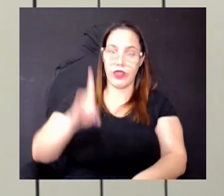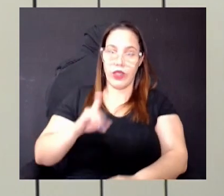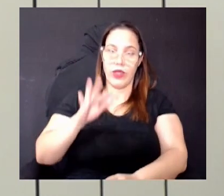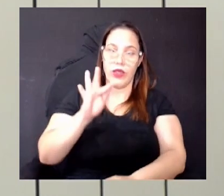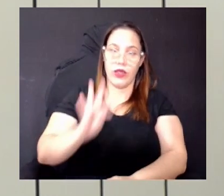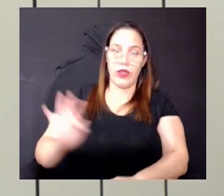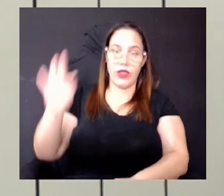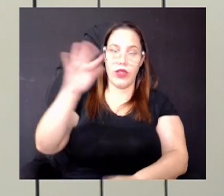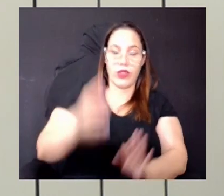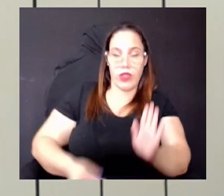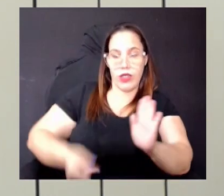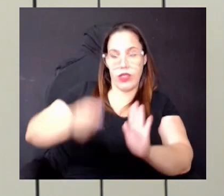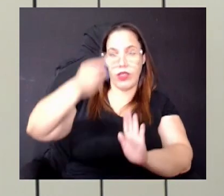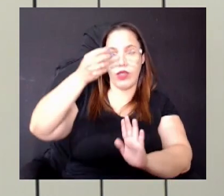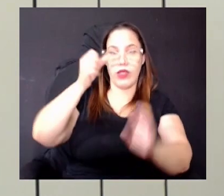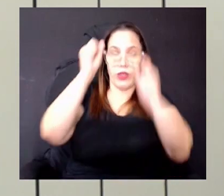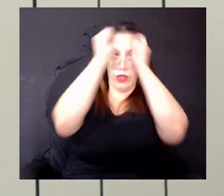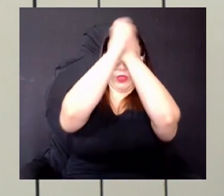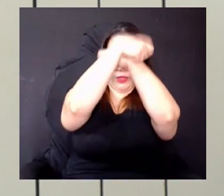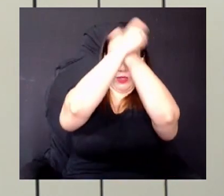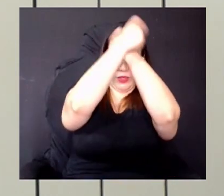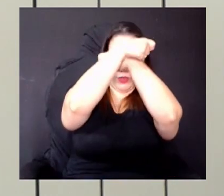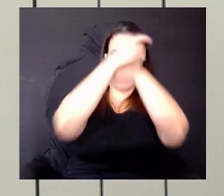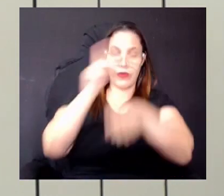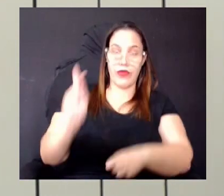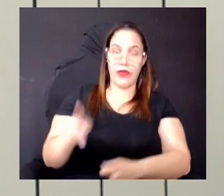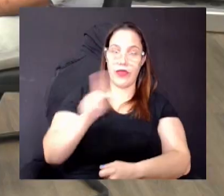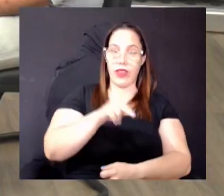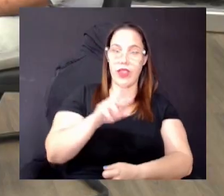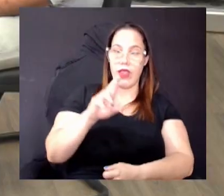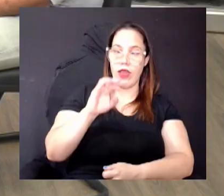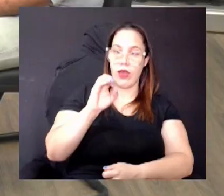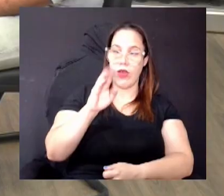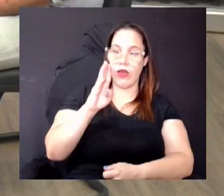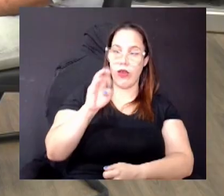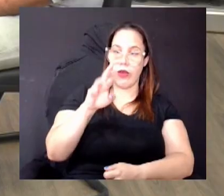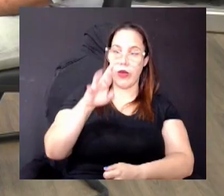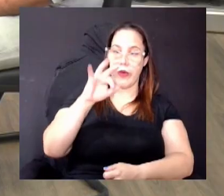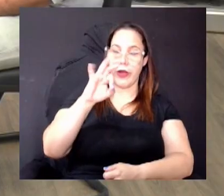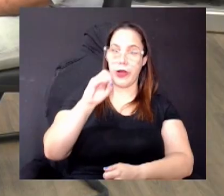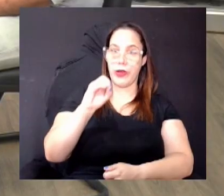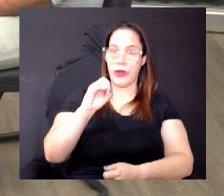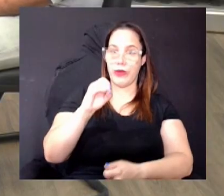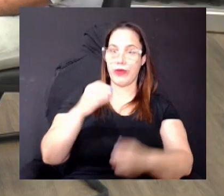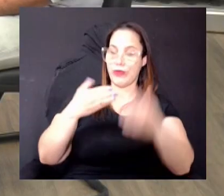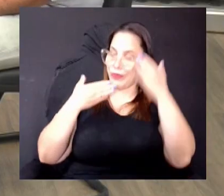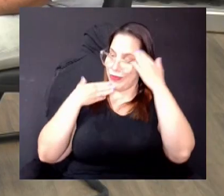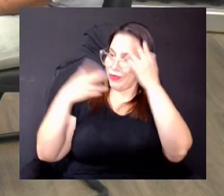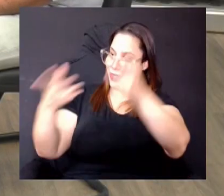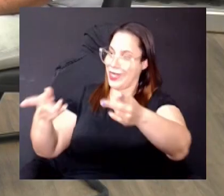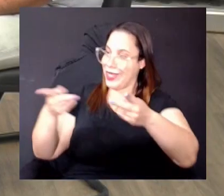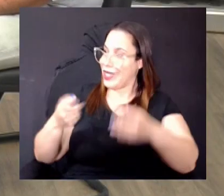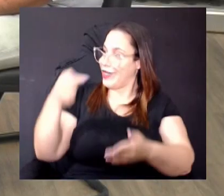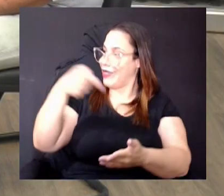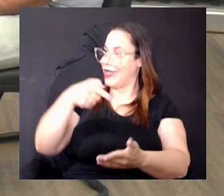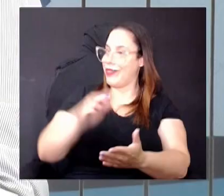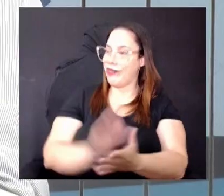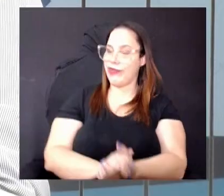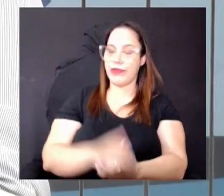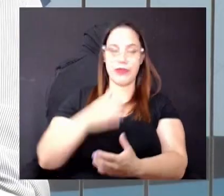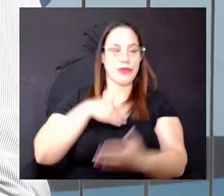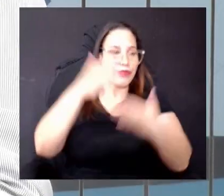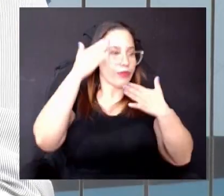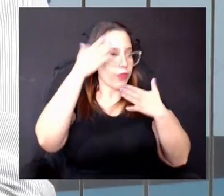da PUC Campinas, professor Roberto Brito de Carvalho. Seja muito bem-vindo. Muito obrigado, Rubia. É um prazer